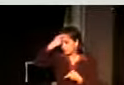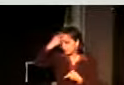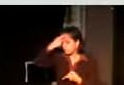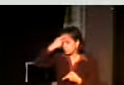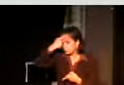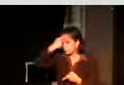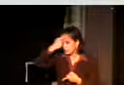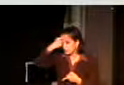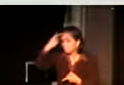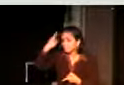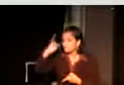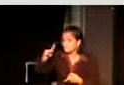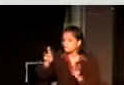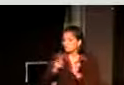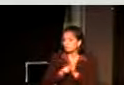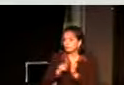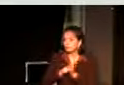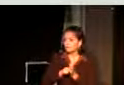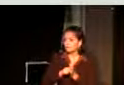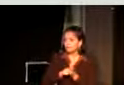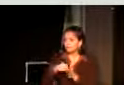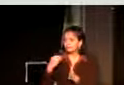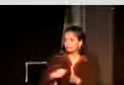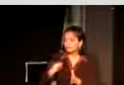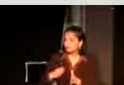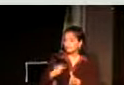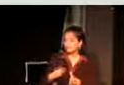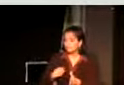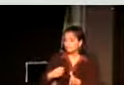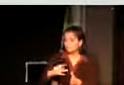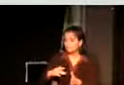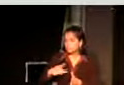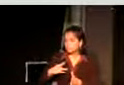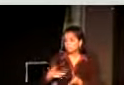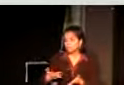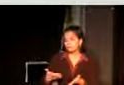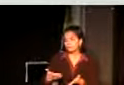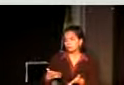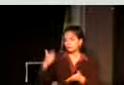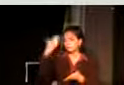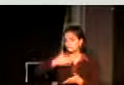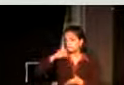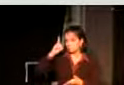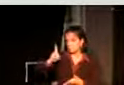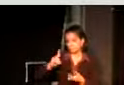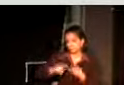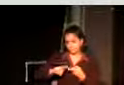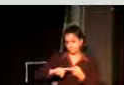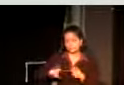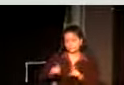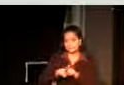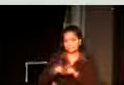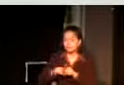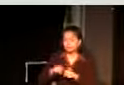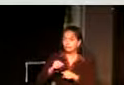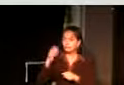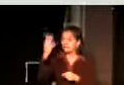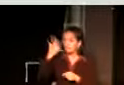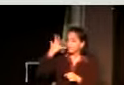da sua própria miserabilidade é o primeiro passo e o segundo é refletir